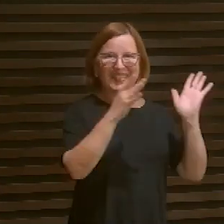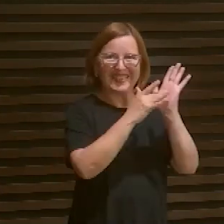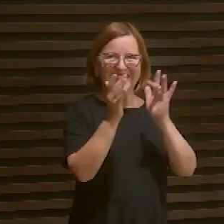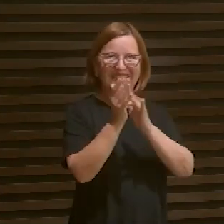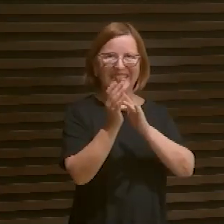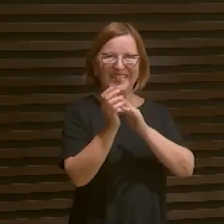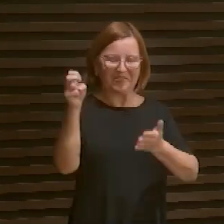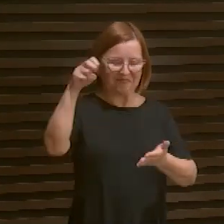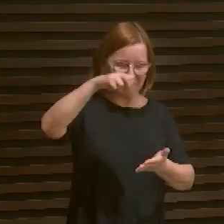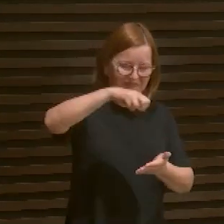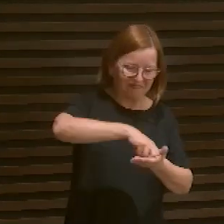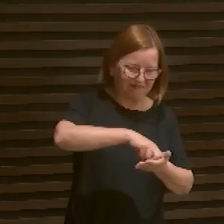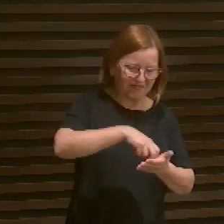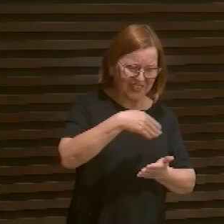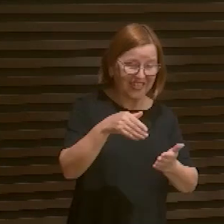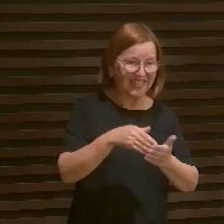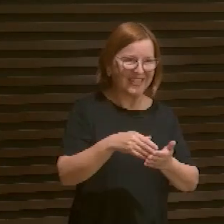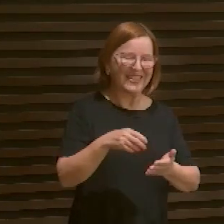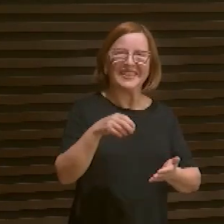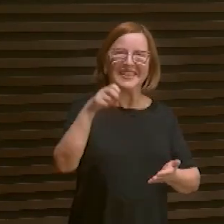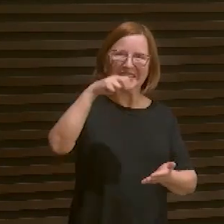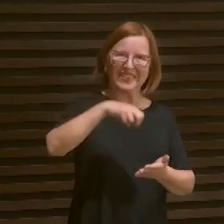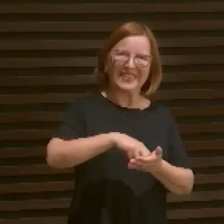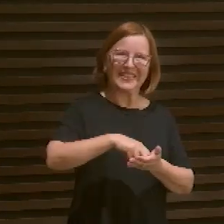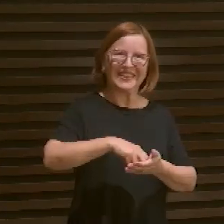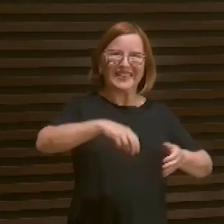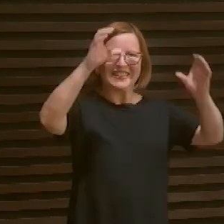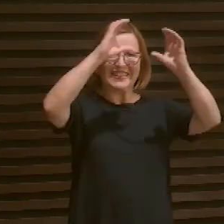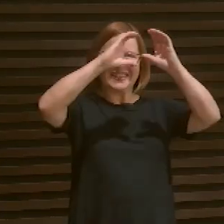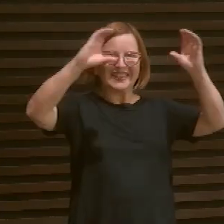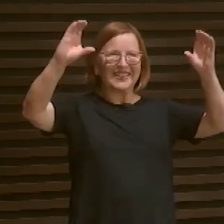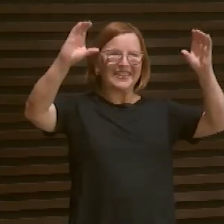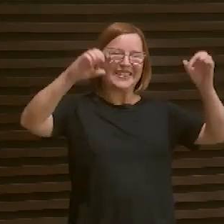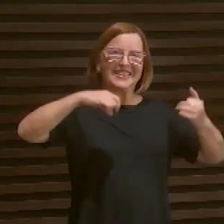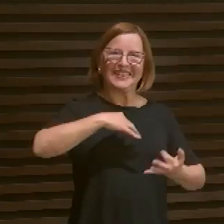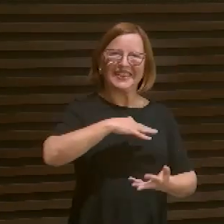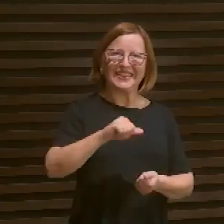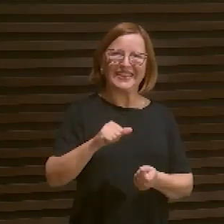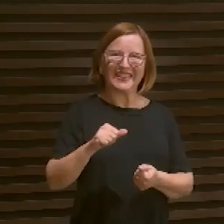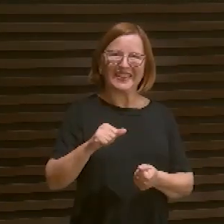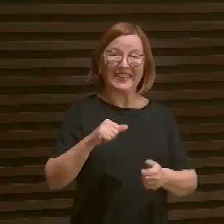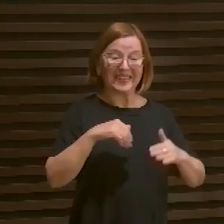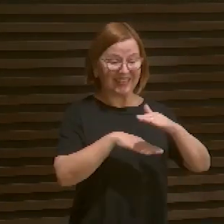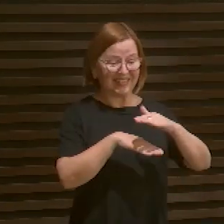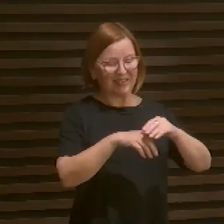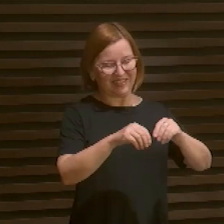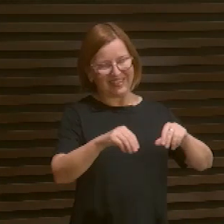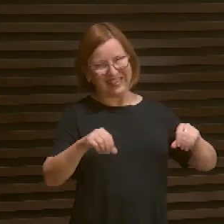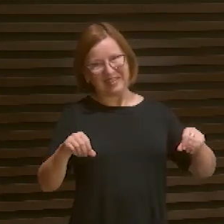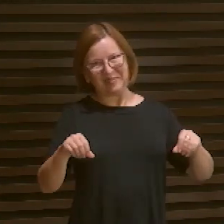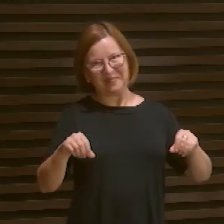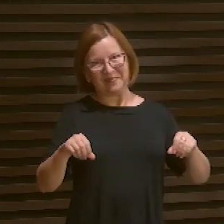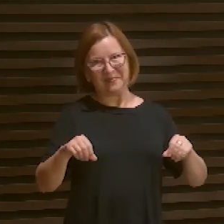Jesus se dobre todo o joelho, nos céus, na terra, debaixo